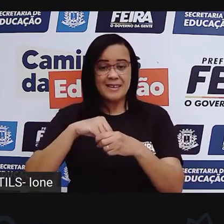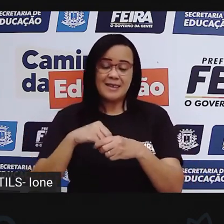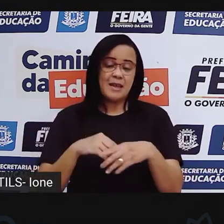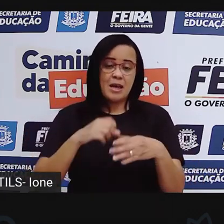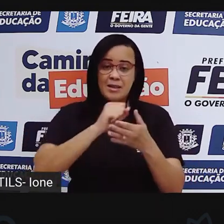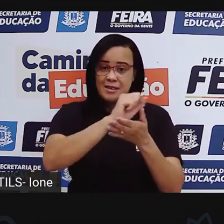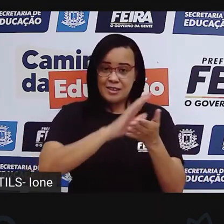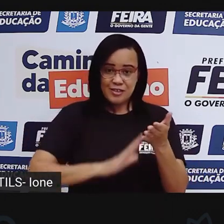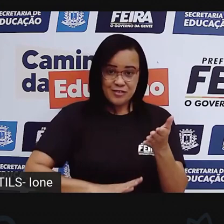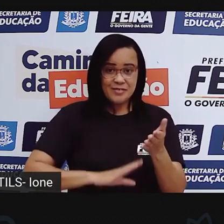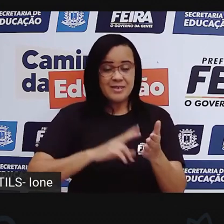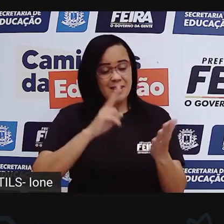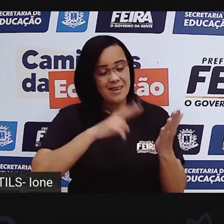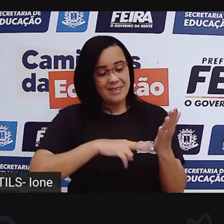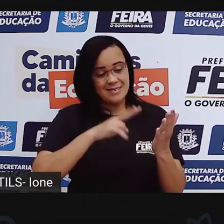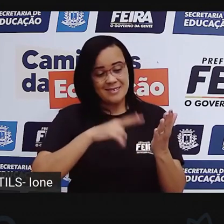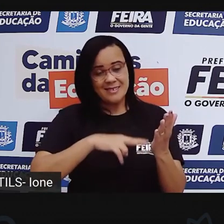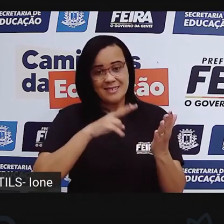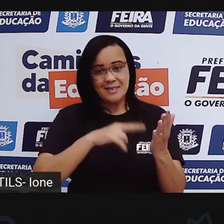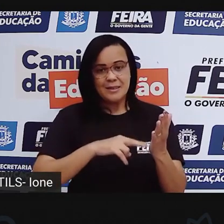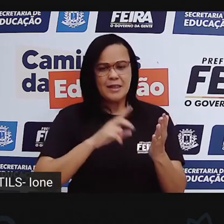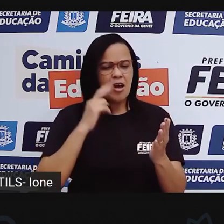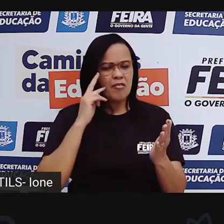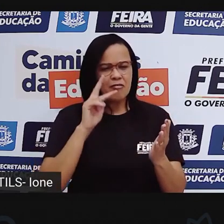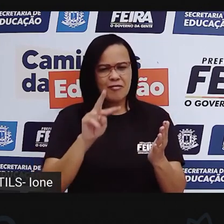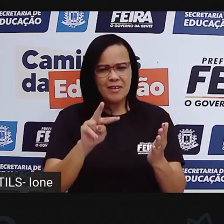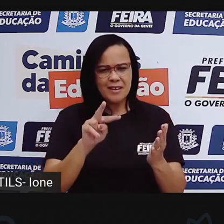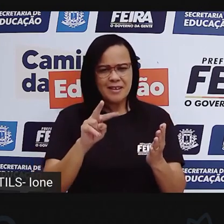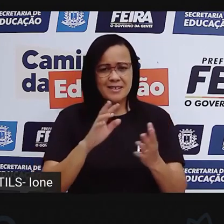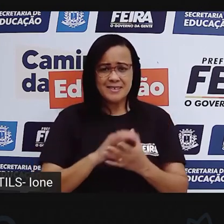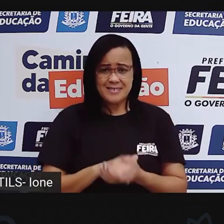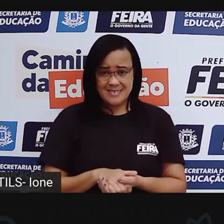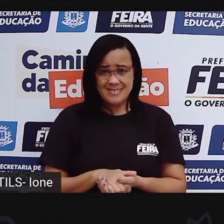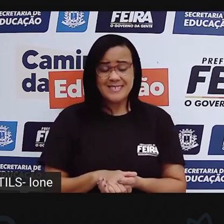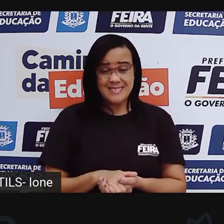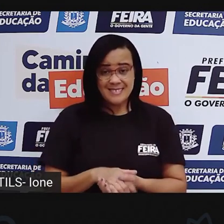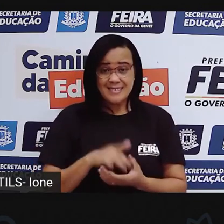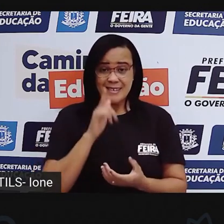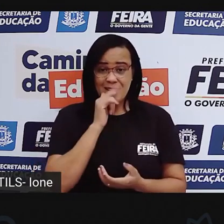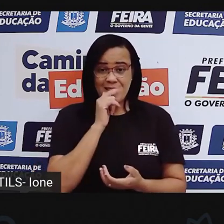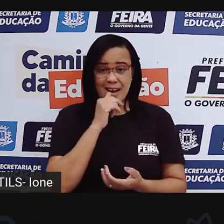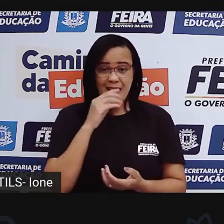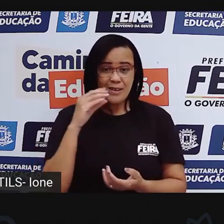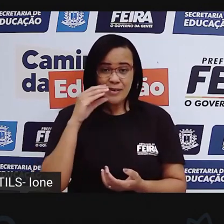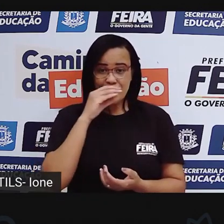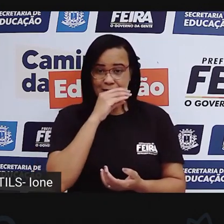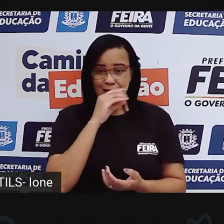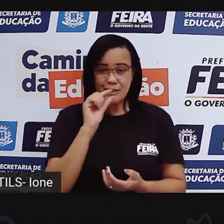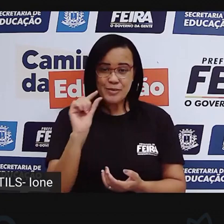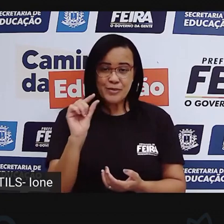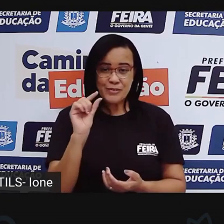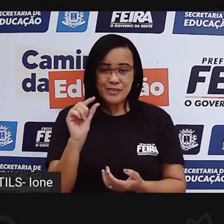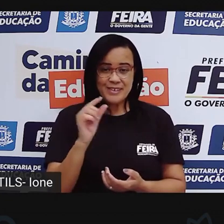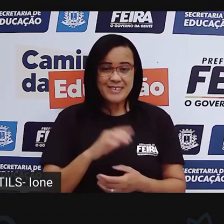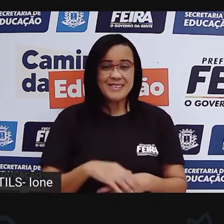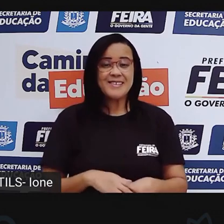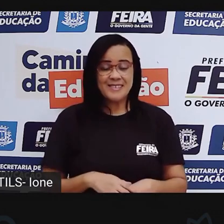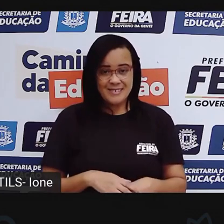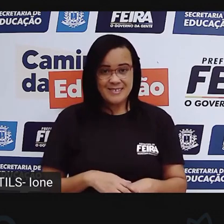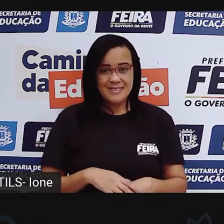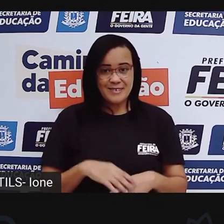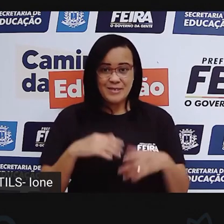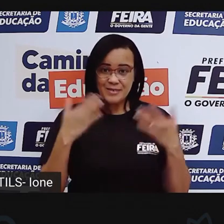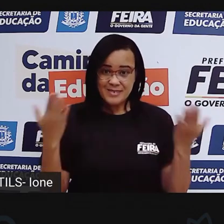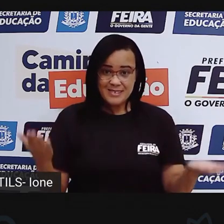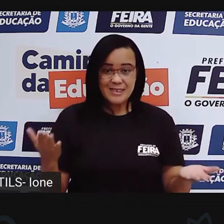seu potinho. A água tá morninha, fica bom da gente mexer nele, tá certo, gente? Eu espero